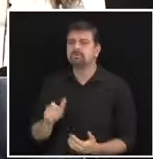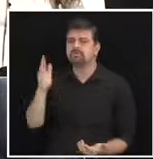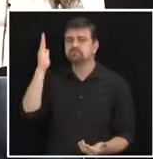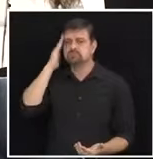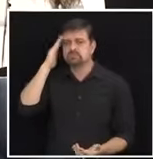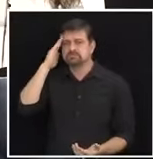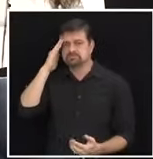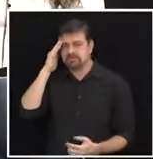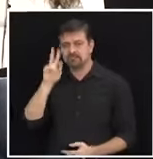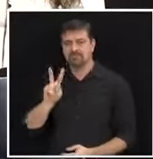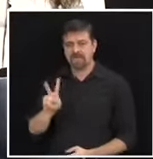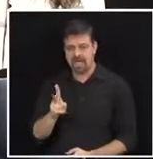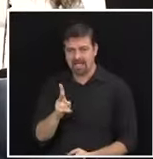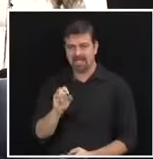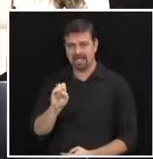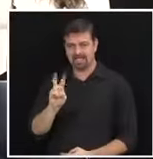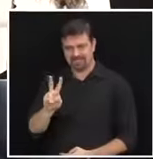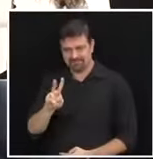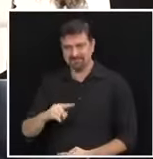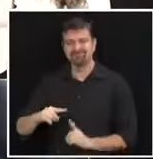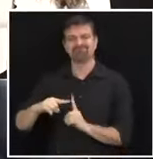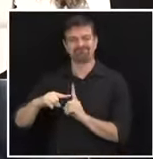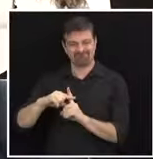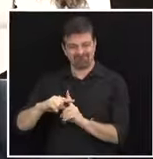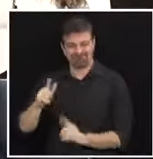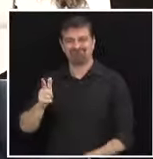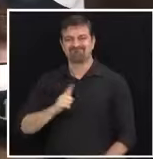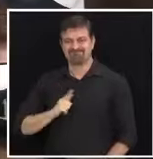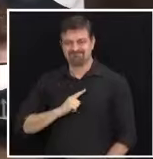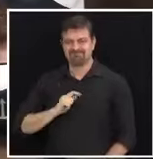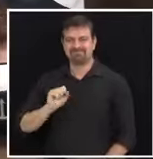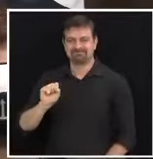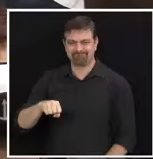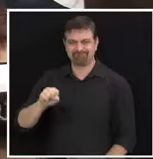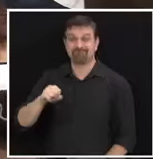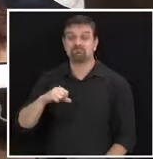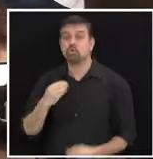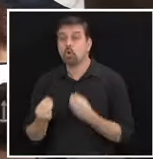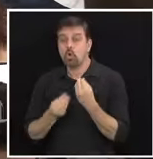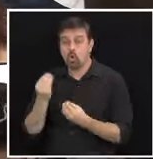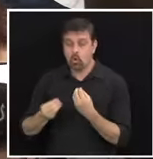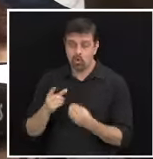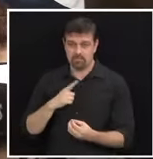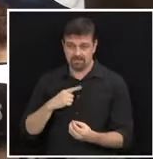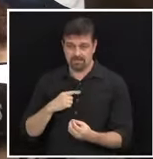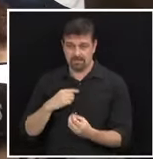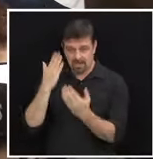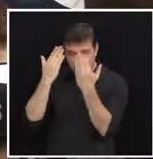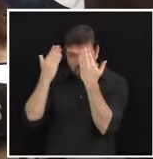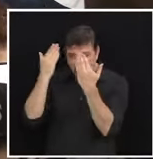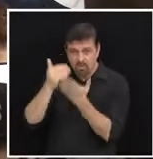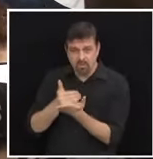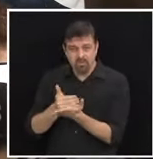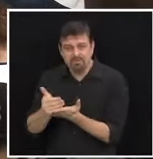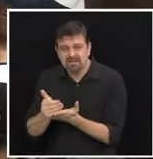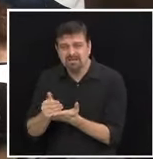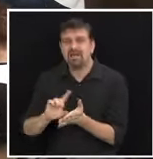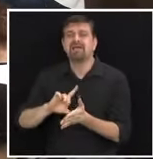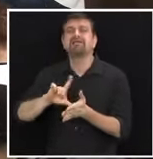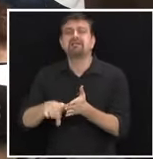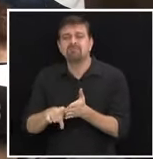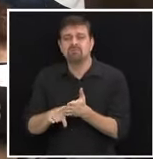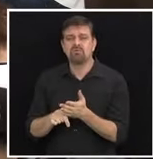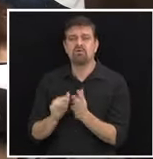positivo, além, claro, do trabalho psicológico que deve ser feito com ele, como é que é o